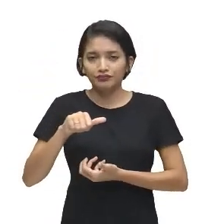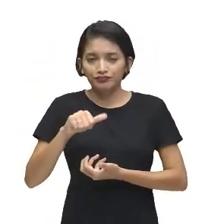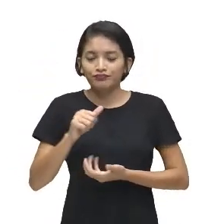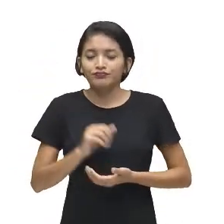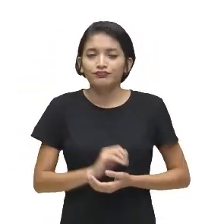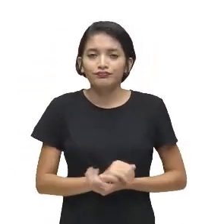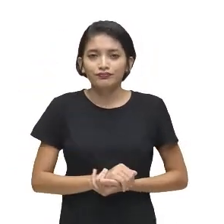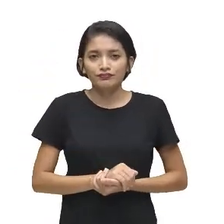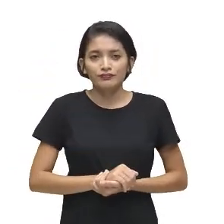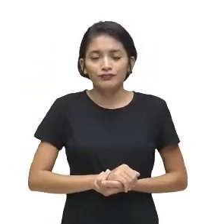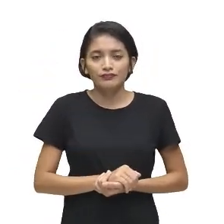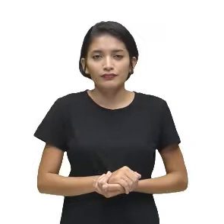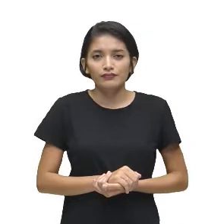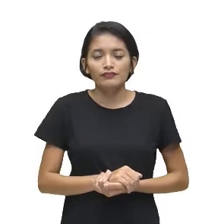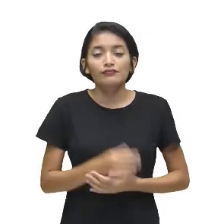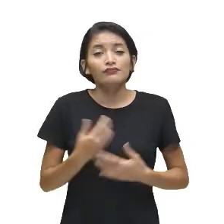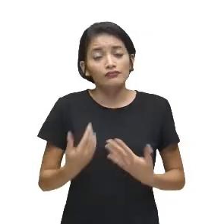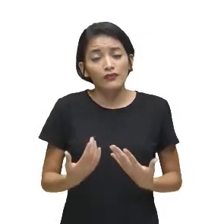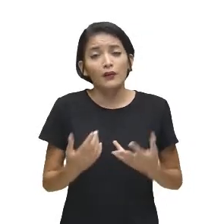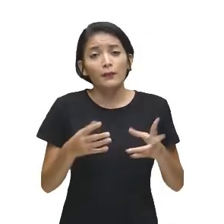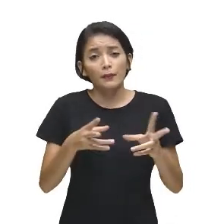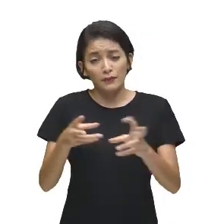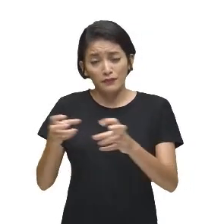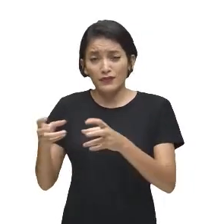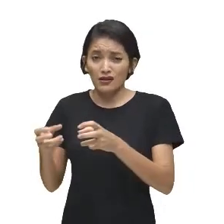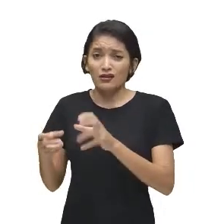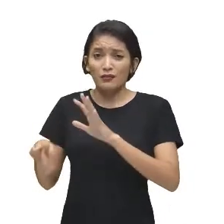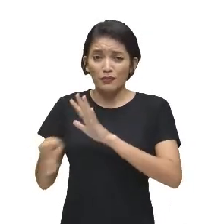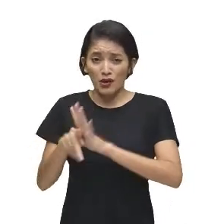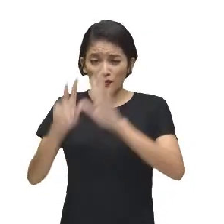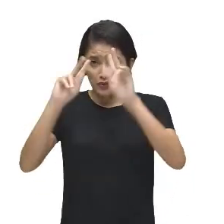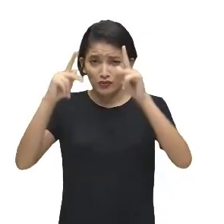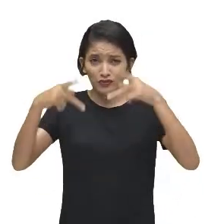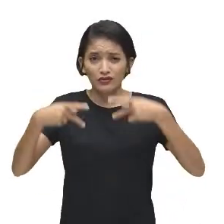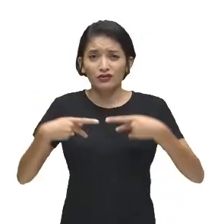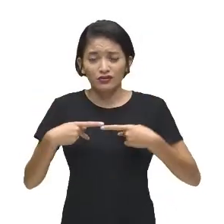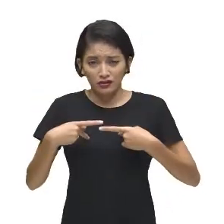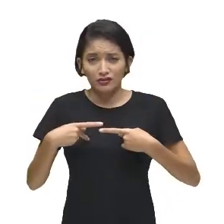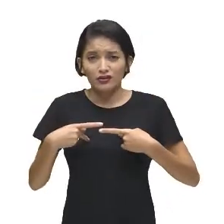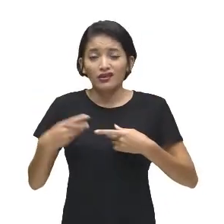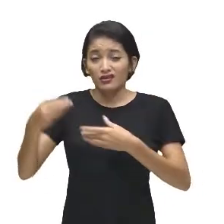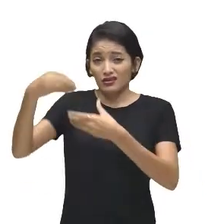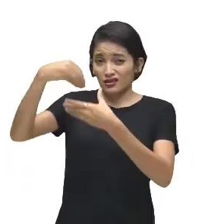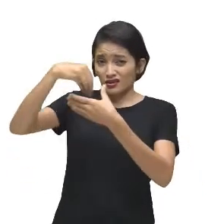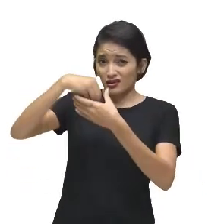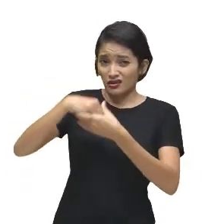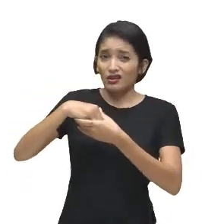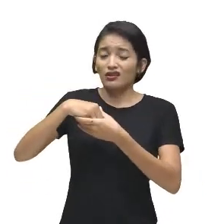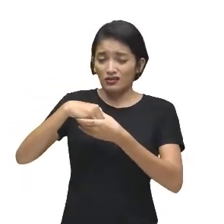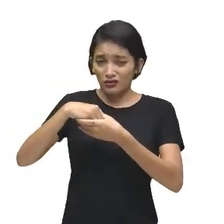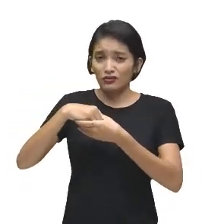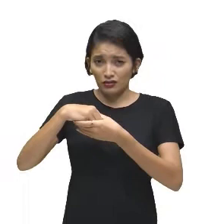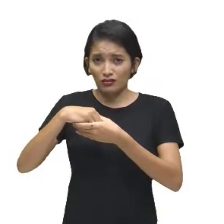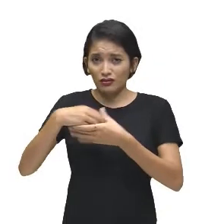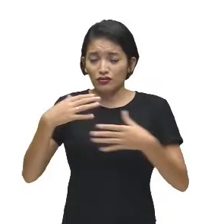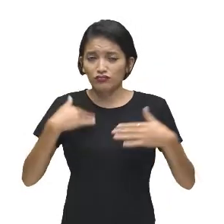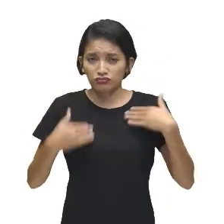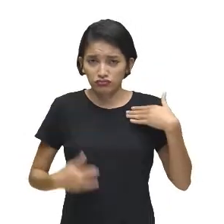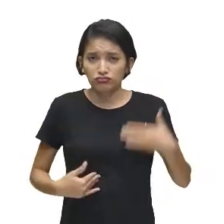eu percebo que é humano, que faz parte da nossa humanidade.